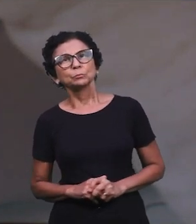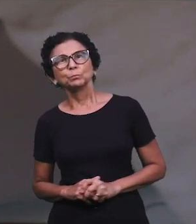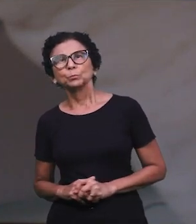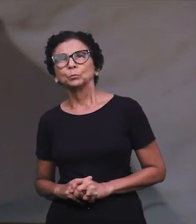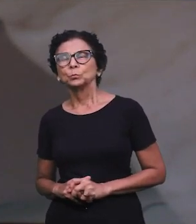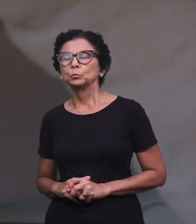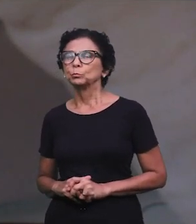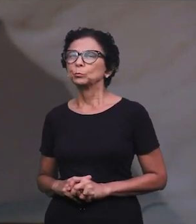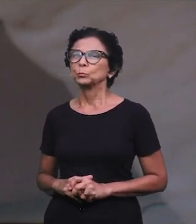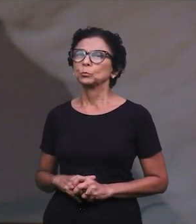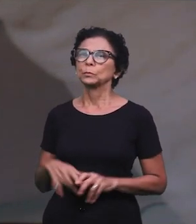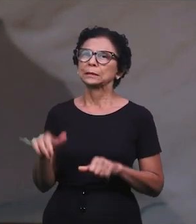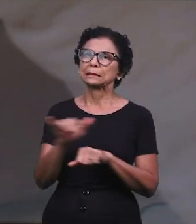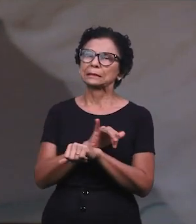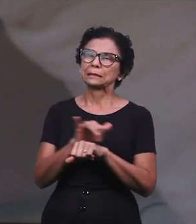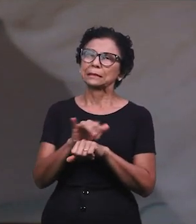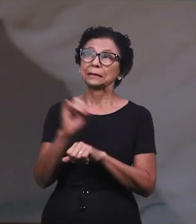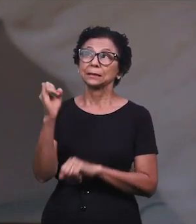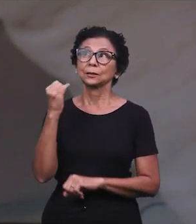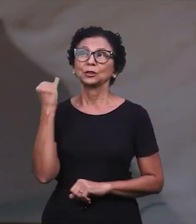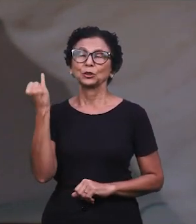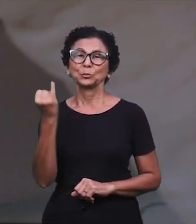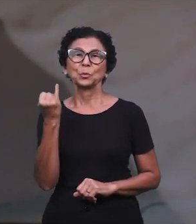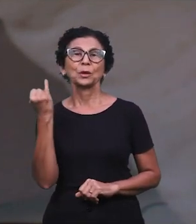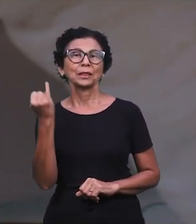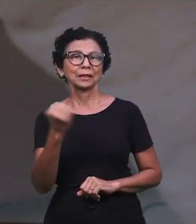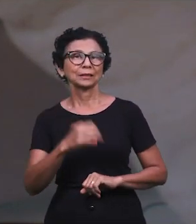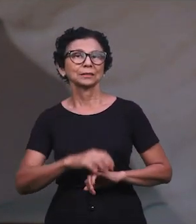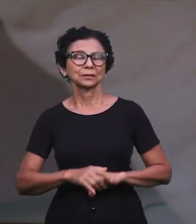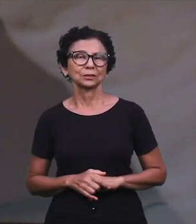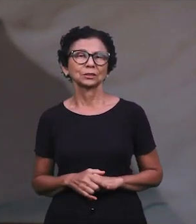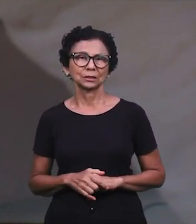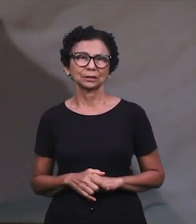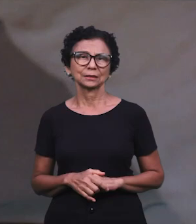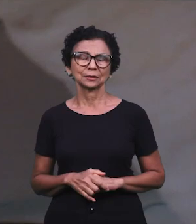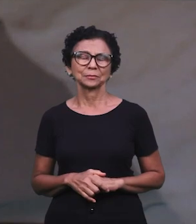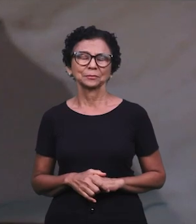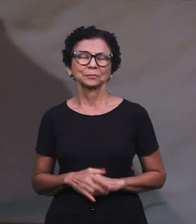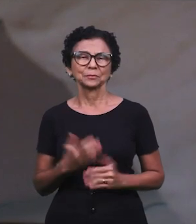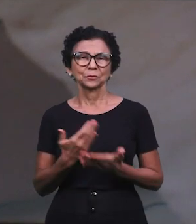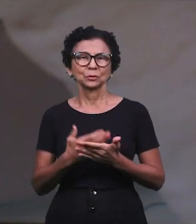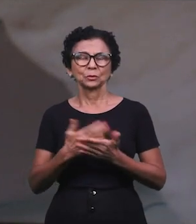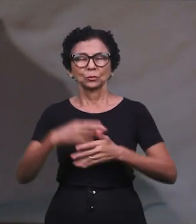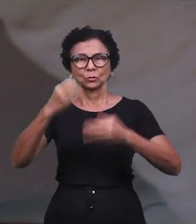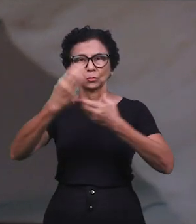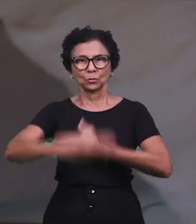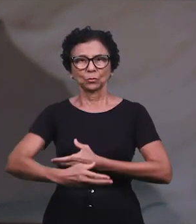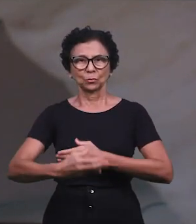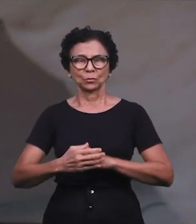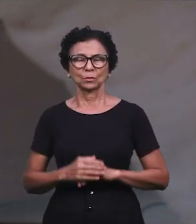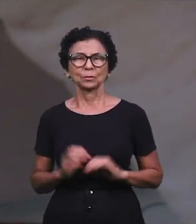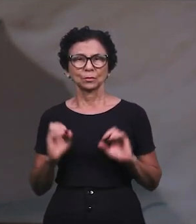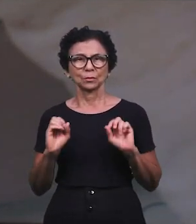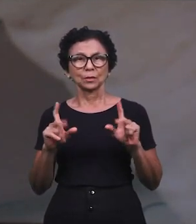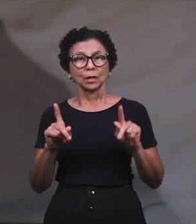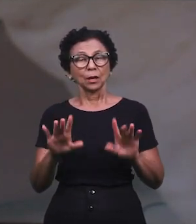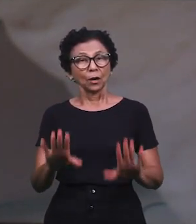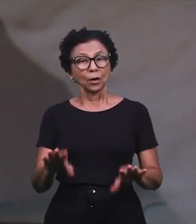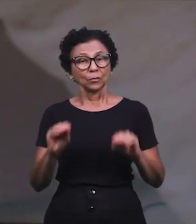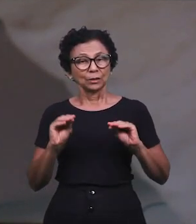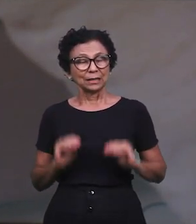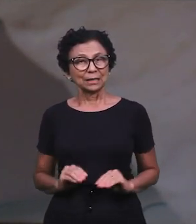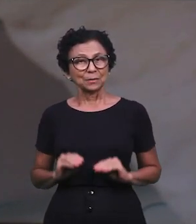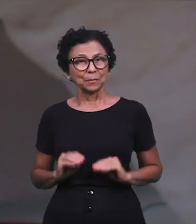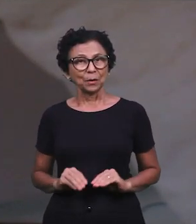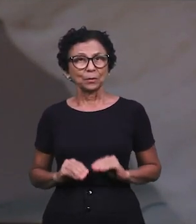assim muito importantes, eficientes no estudo para concursos, ok? Já quero te adiantar que eu não vou